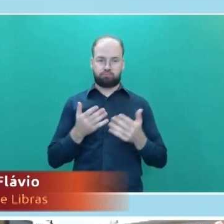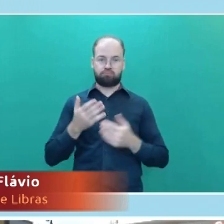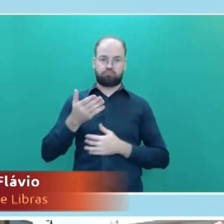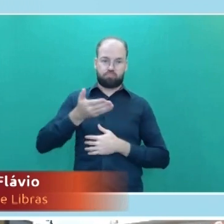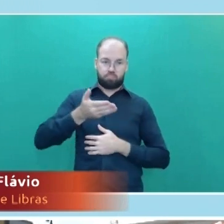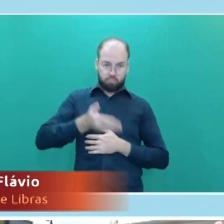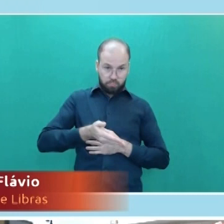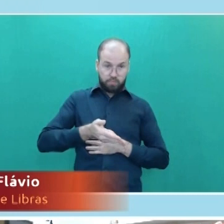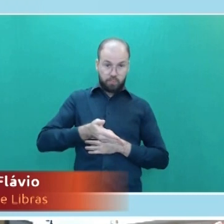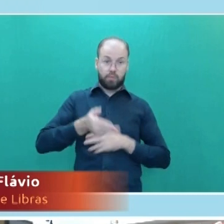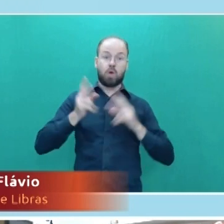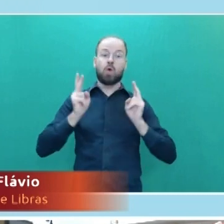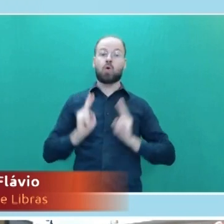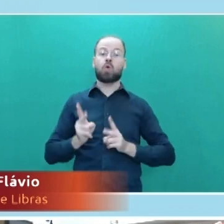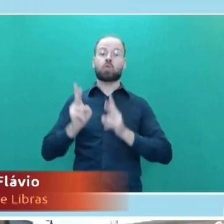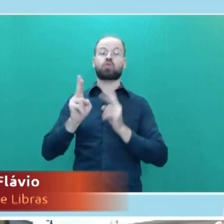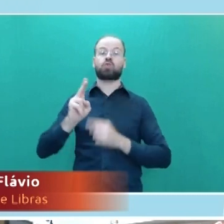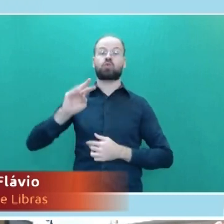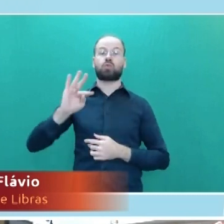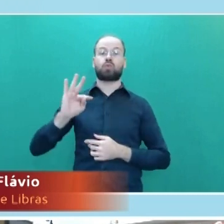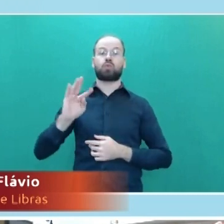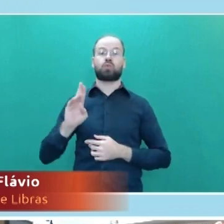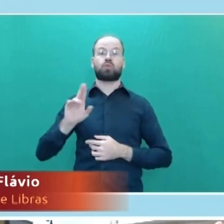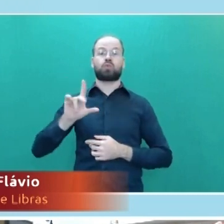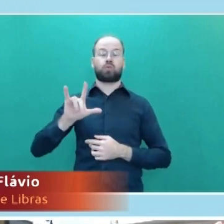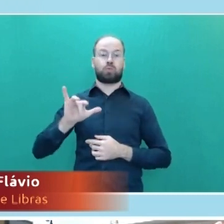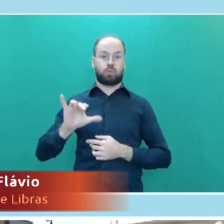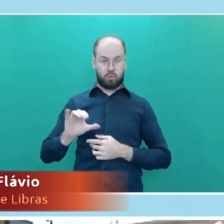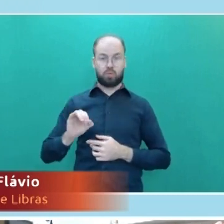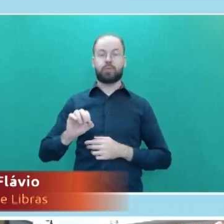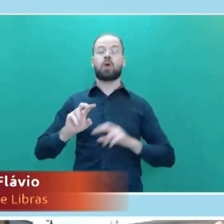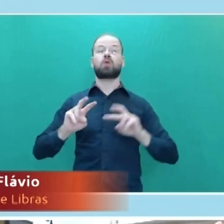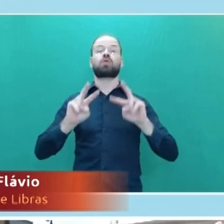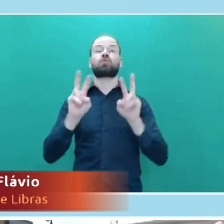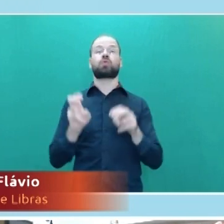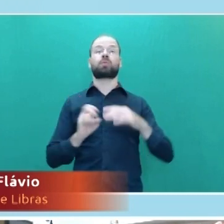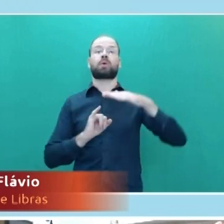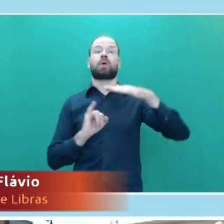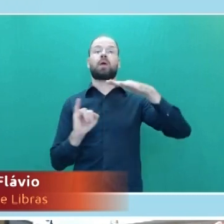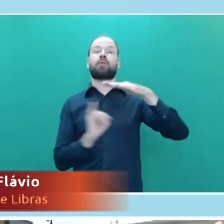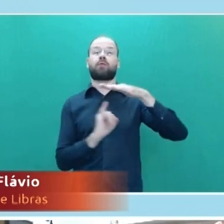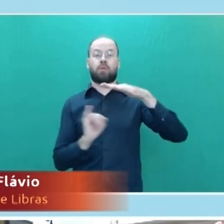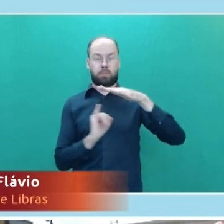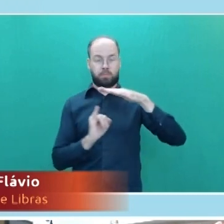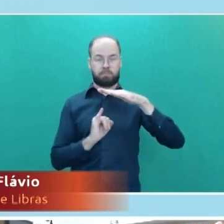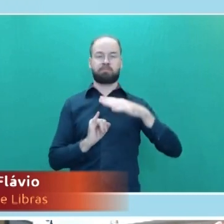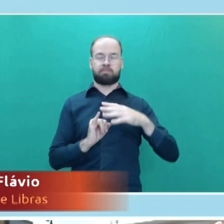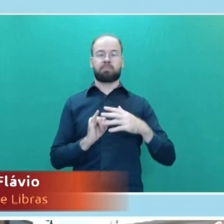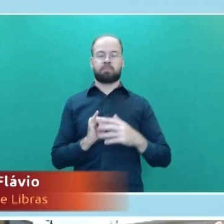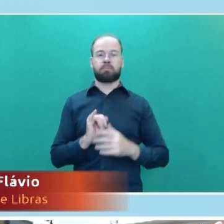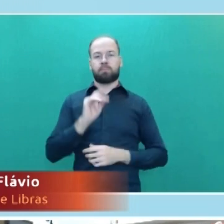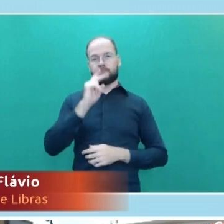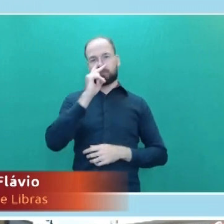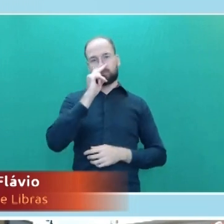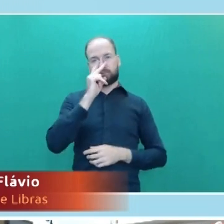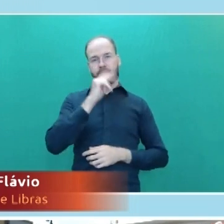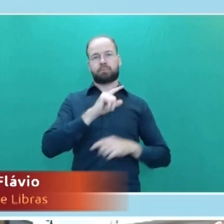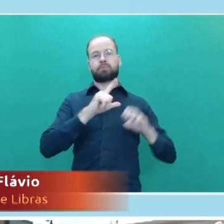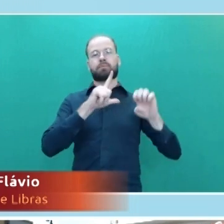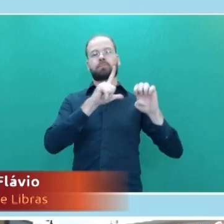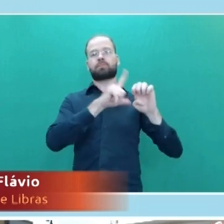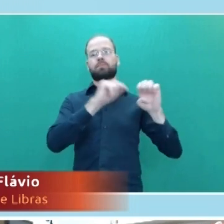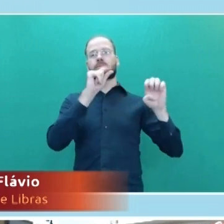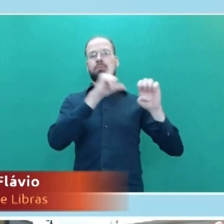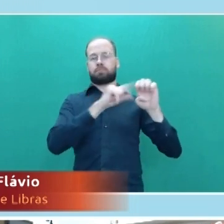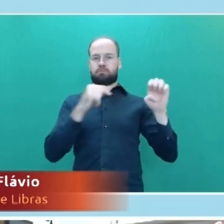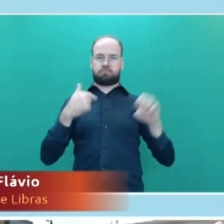em respeito a essa informalidade. Muitas vezes parece a ideia do empreendedorismo, né? Eu não